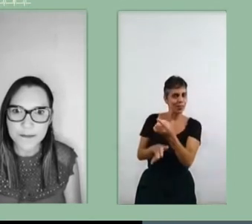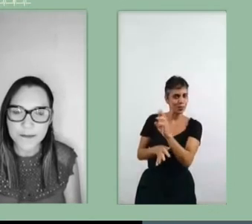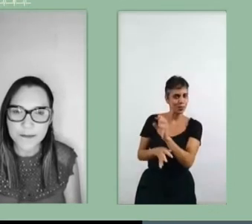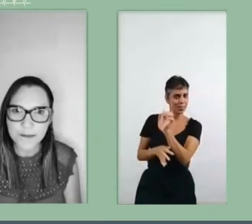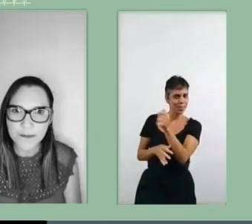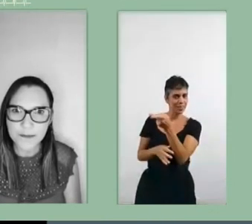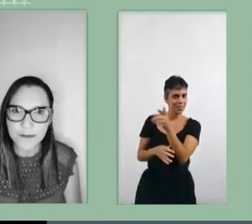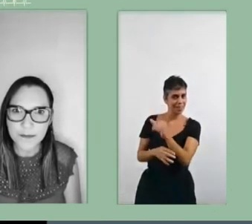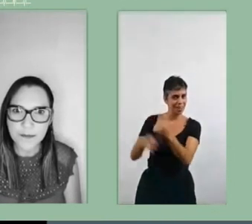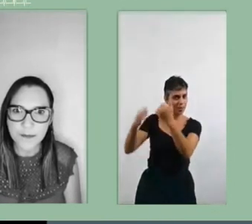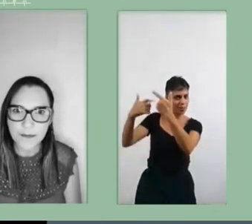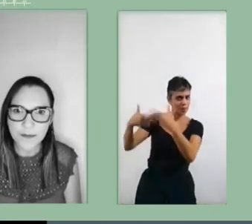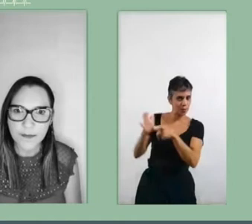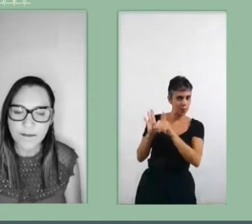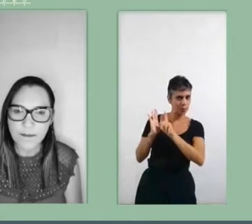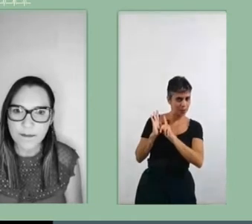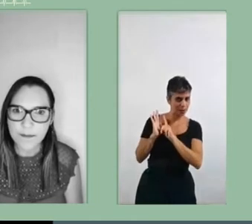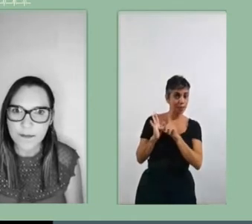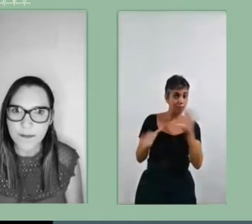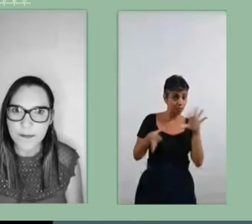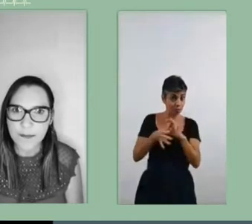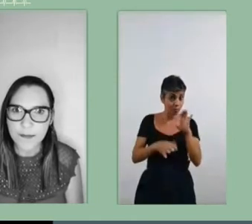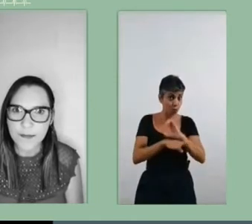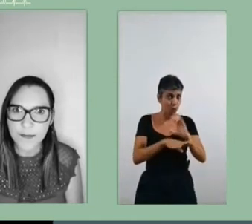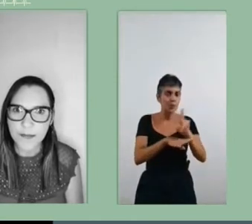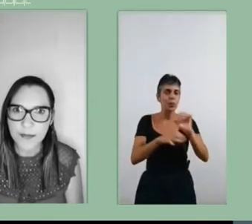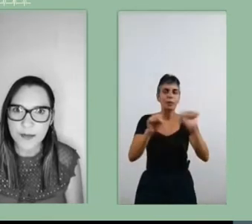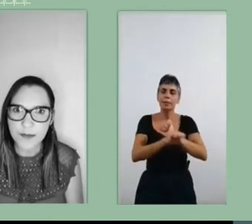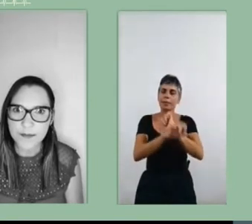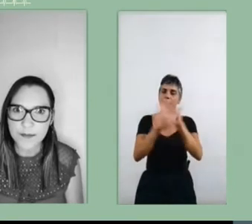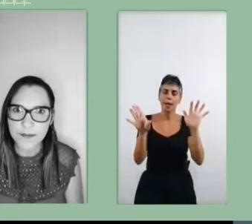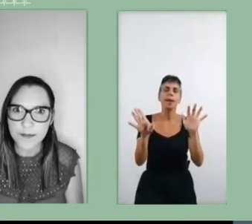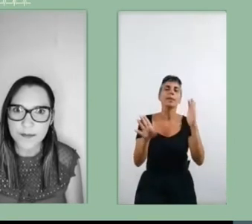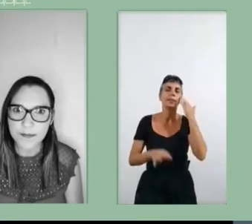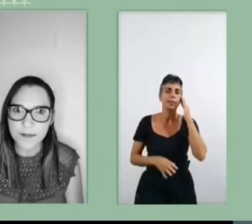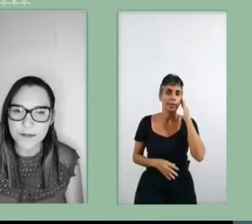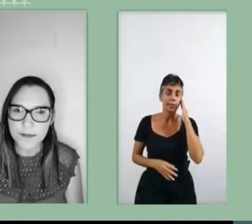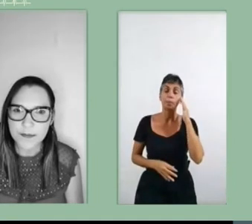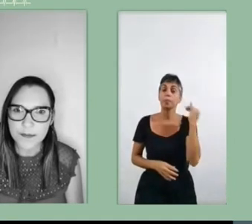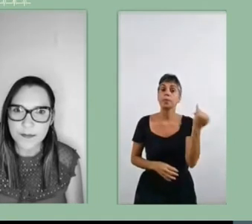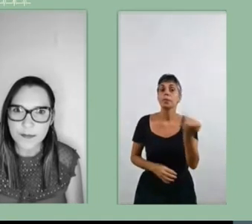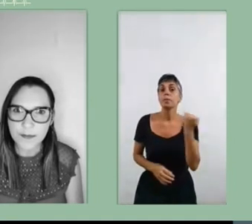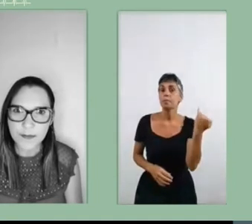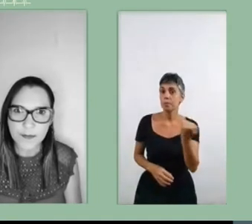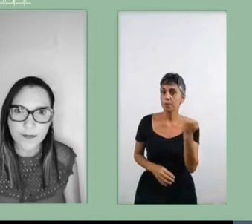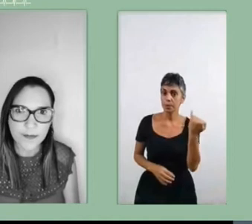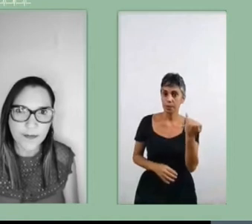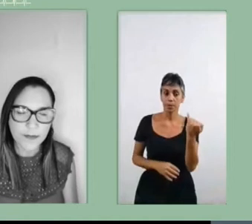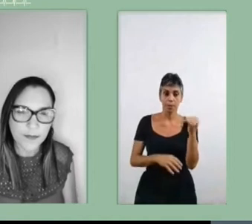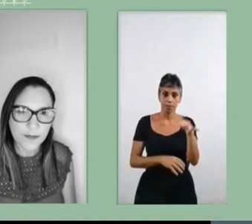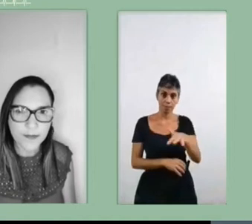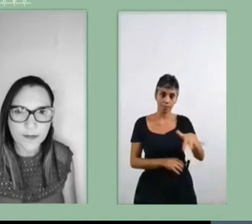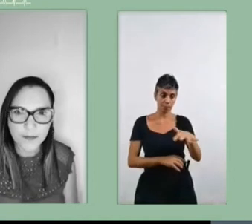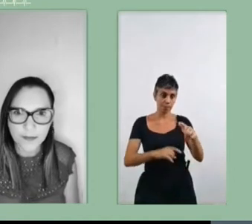aqui na live. Mas vai ser importante para os médicos prescritores, para que